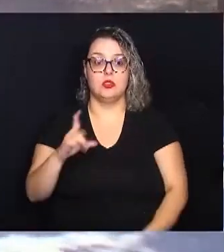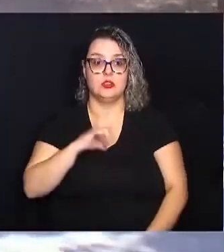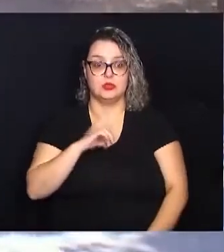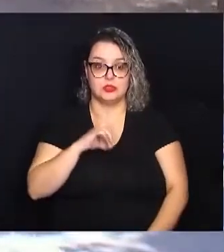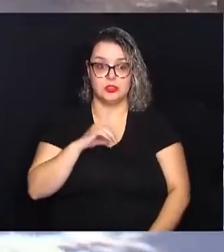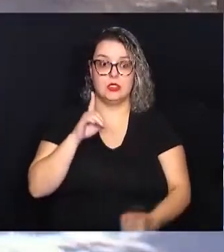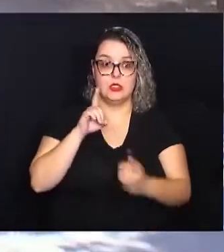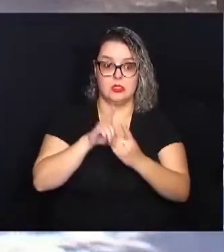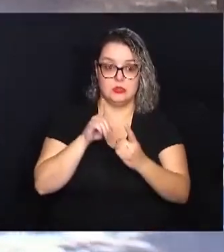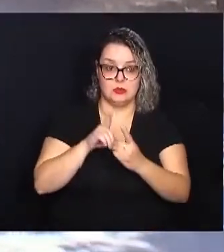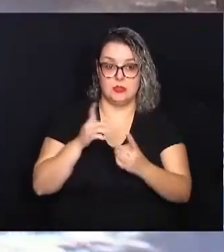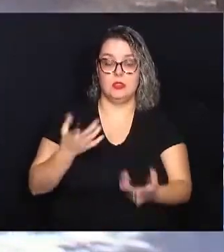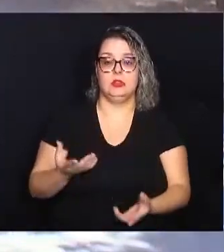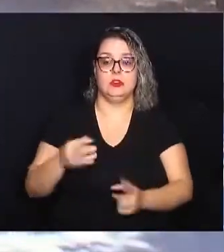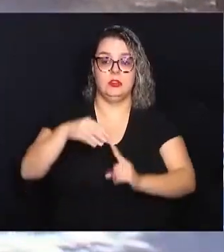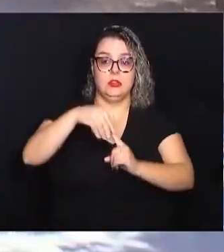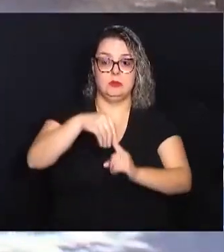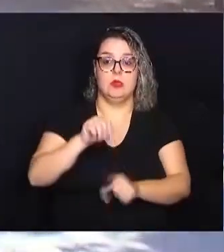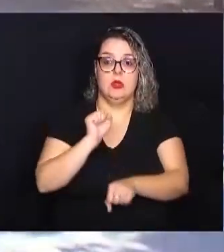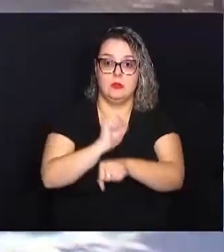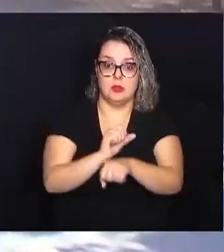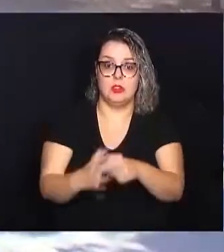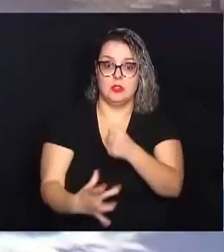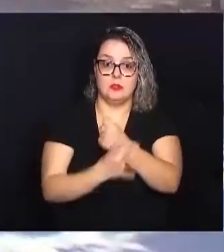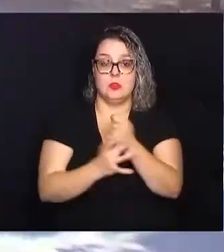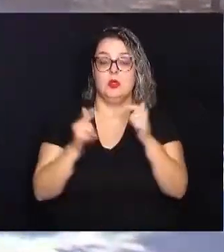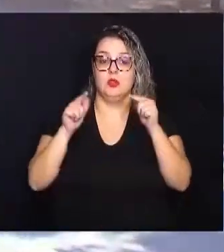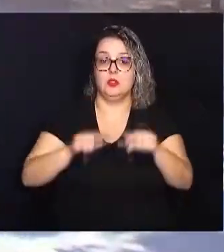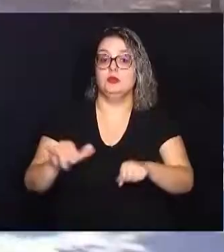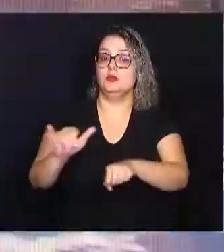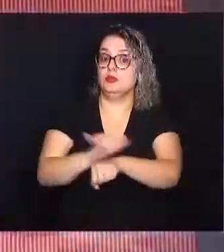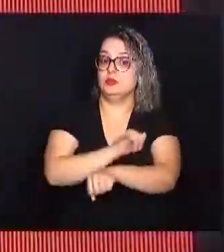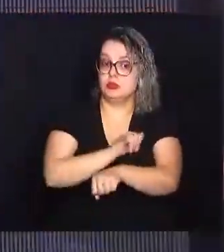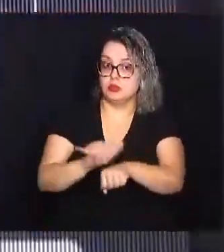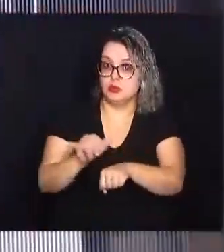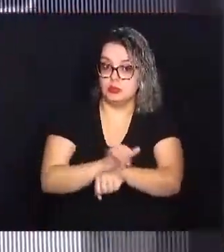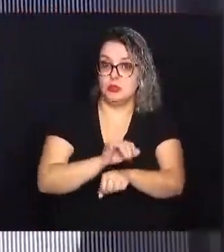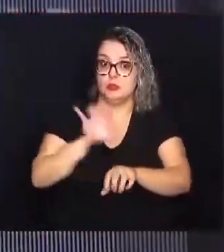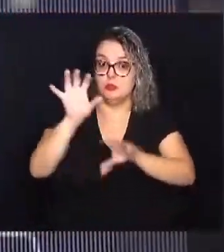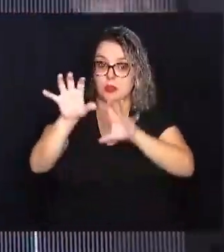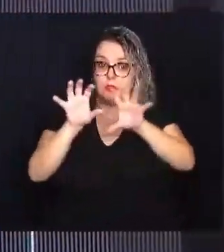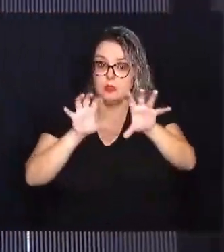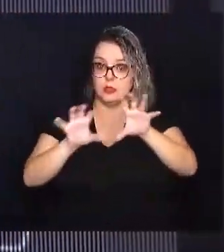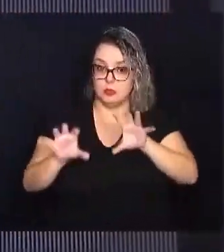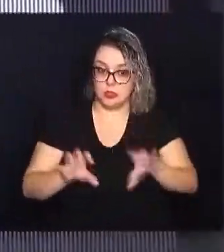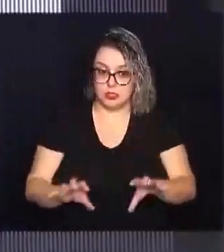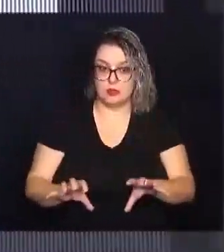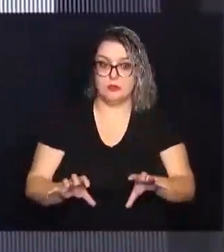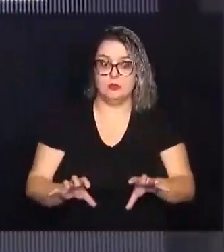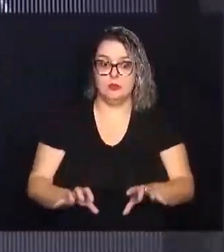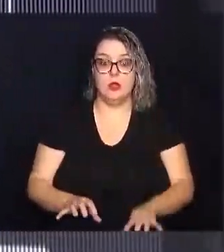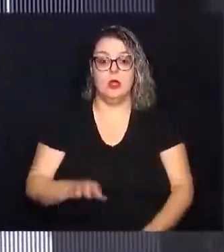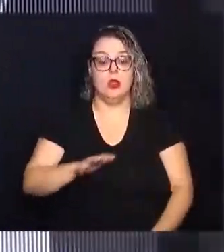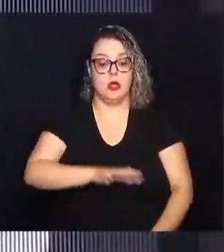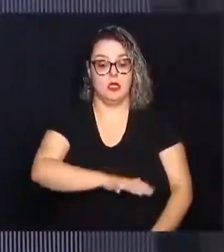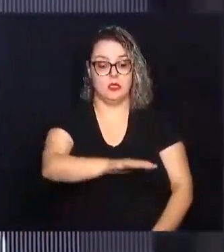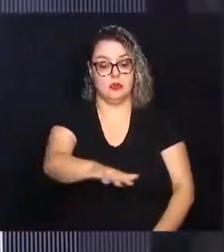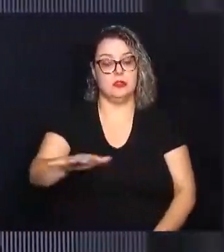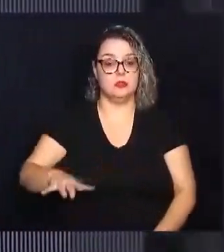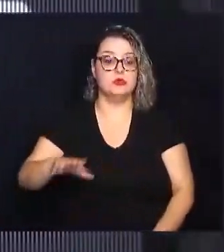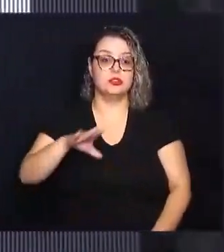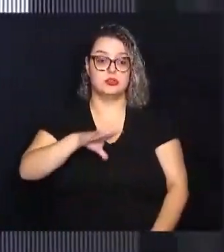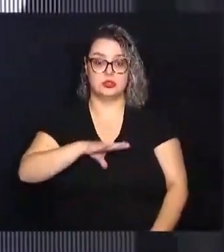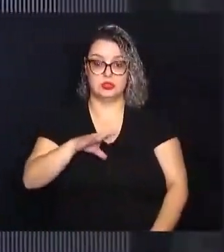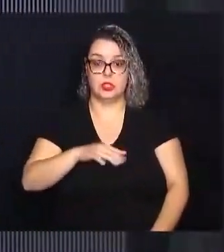paradas seguras instaladas em locais estrategicamente mapeados, levando em conta regiões da cidade